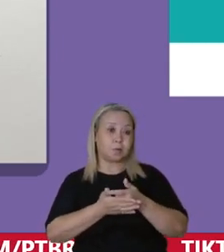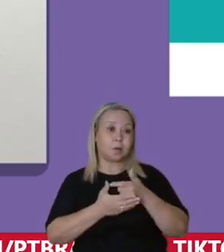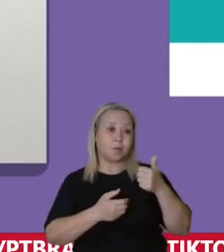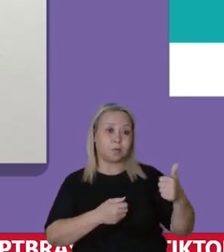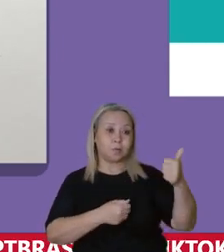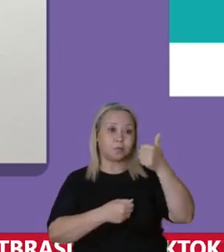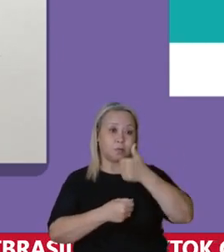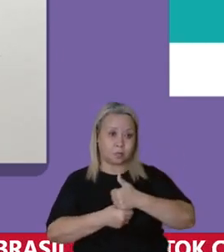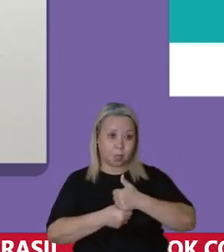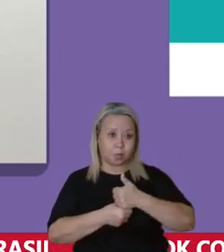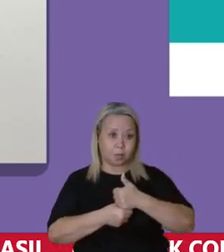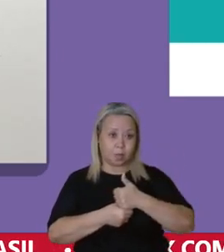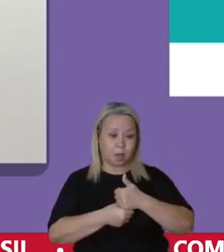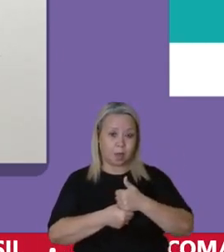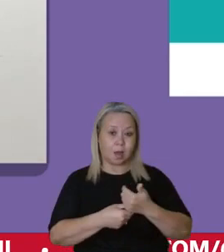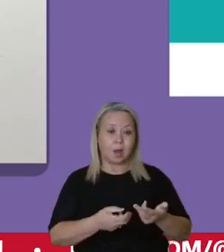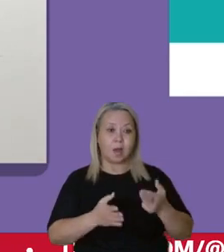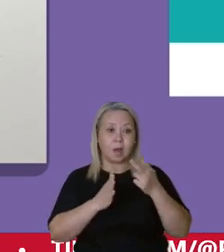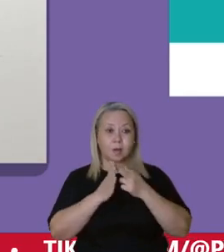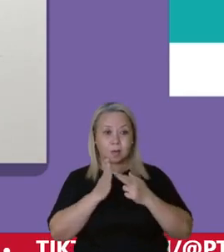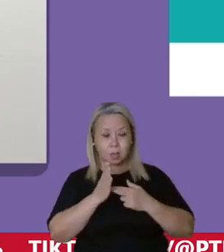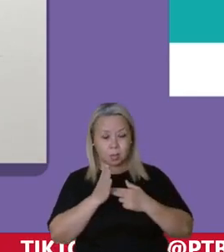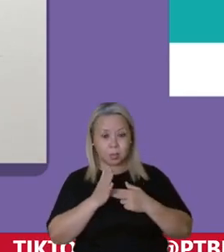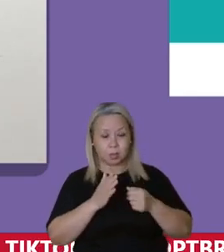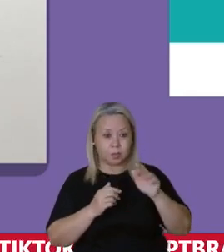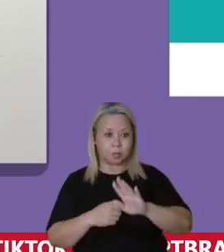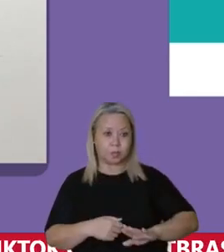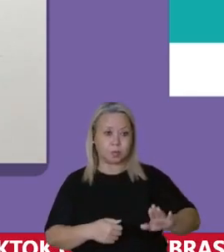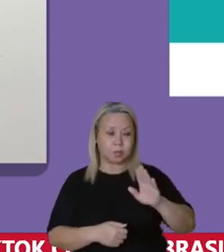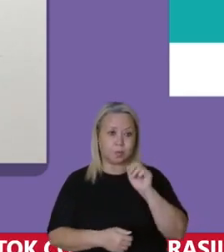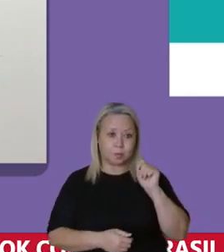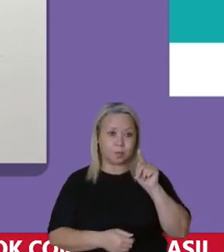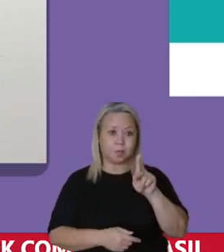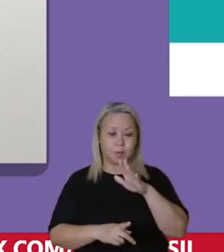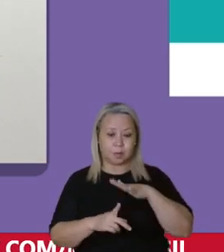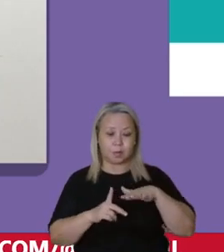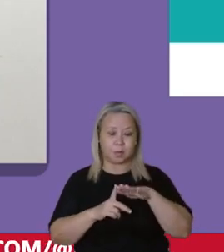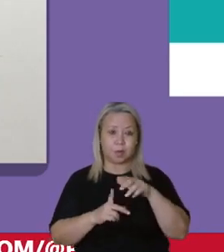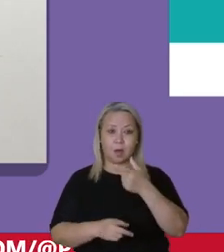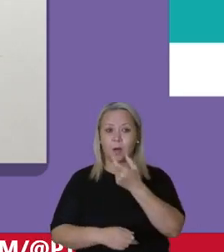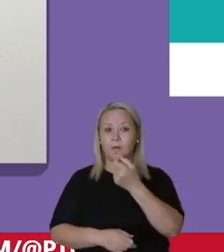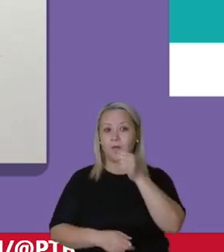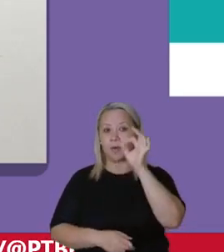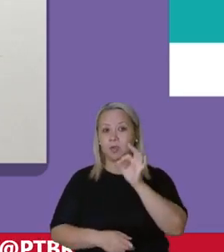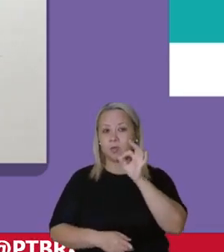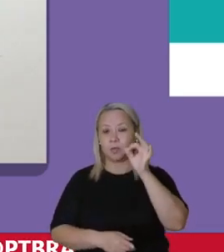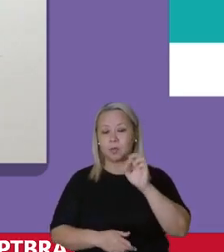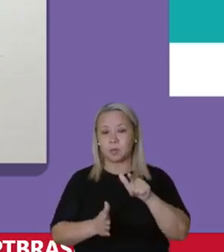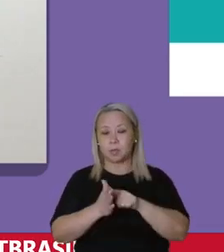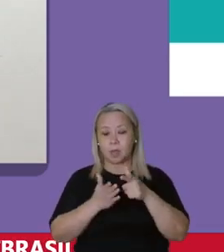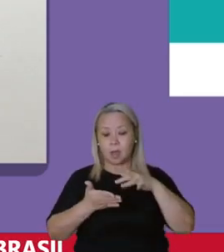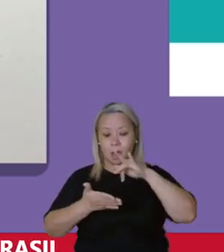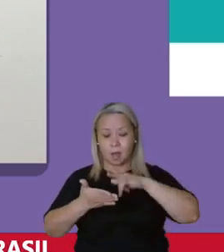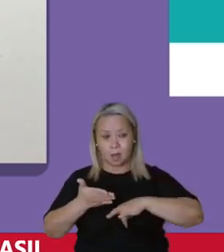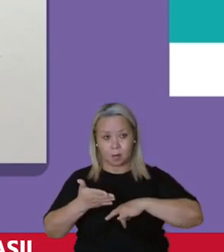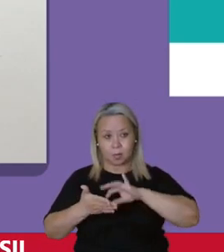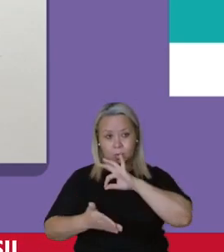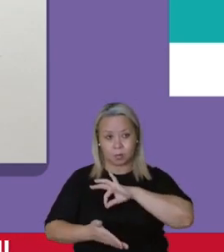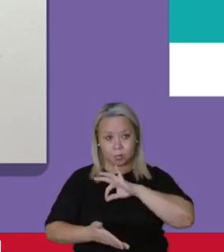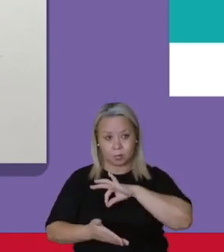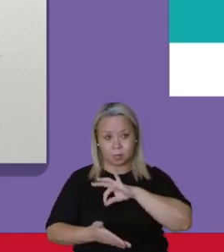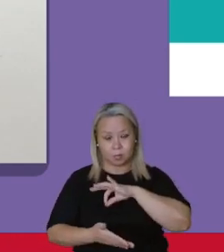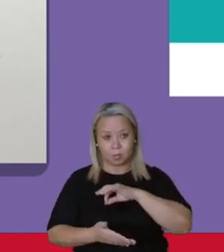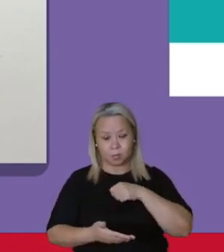patronal para o regime geral da Previdência Social, que corresponde em torno de 20% sobre a folha de pagamento. No caso do regime